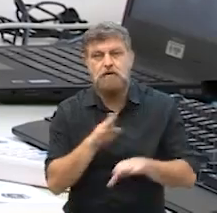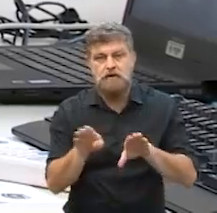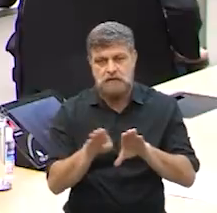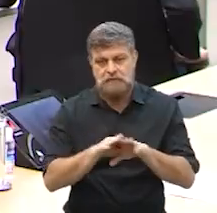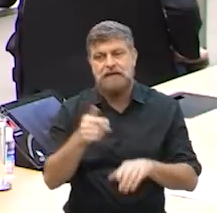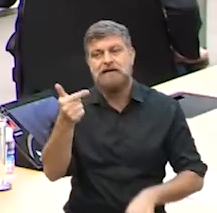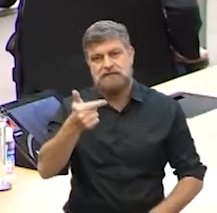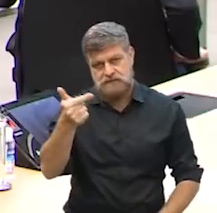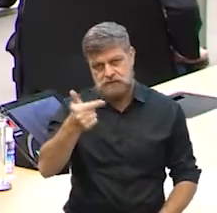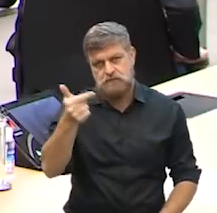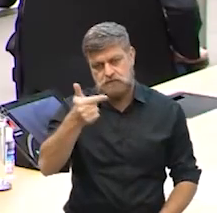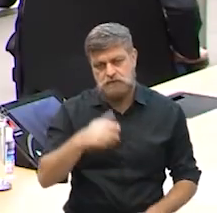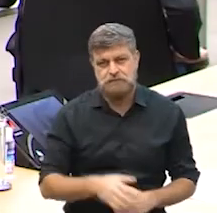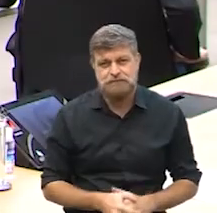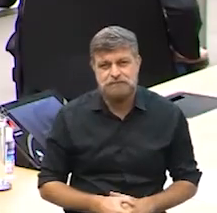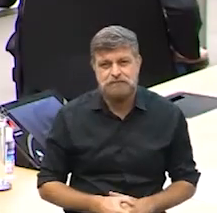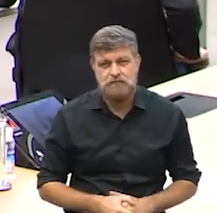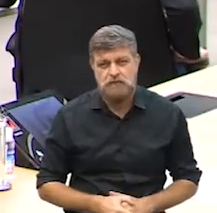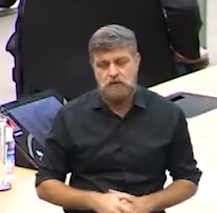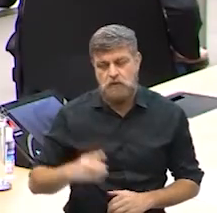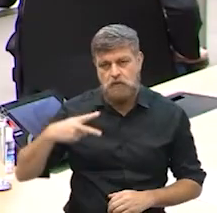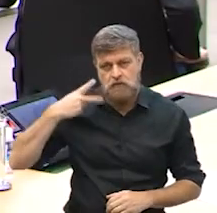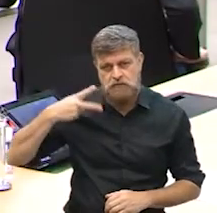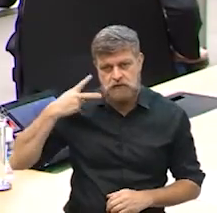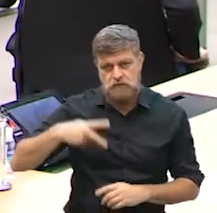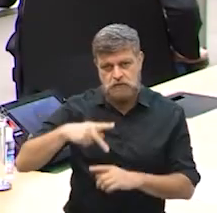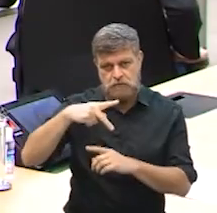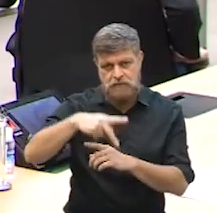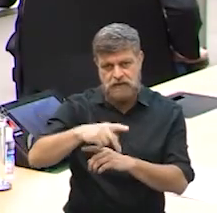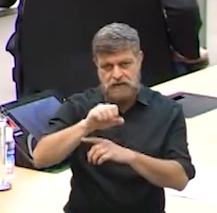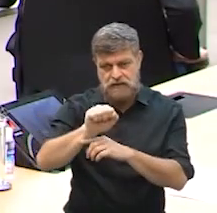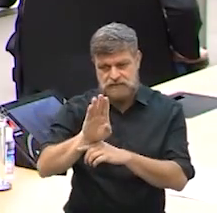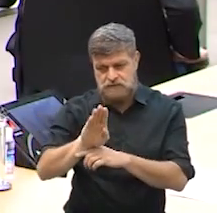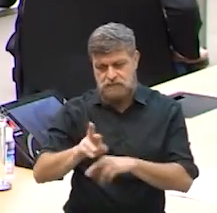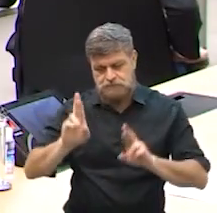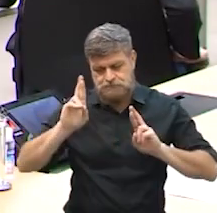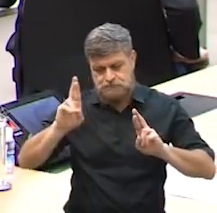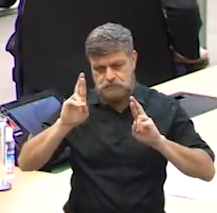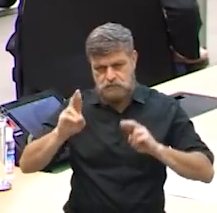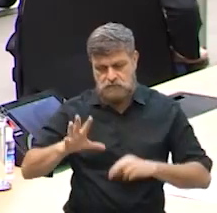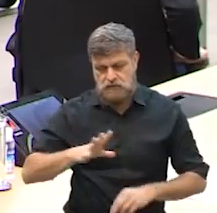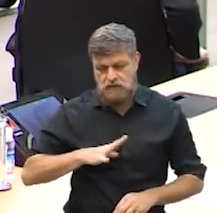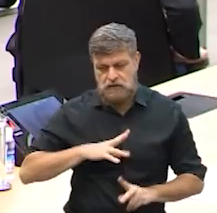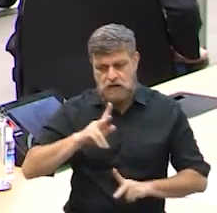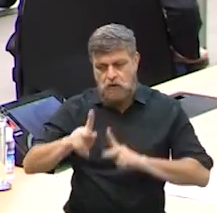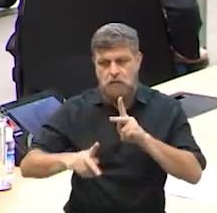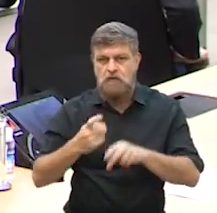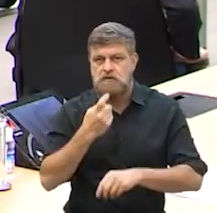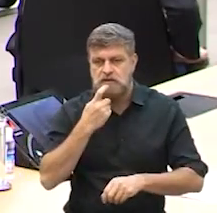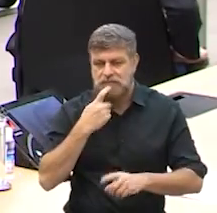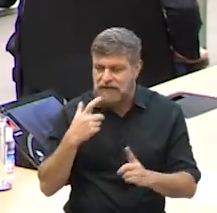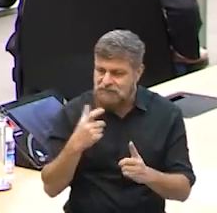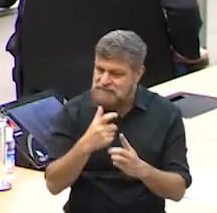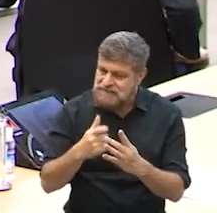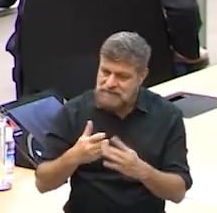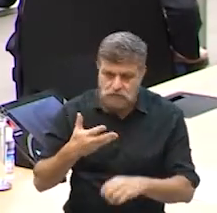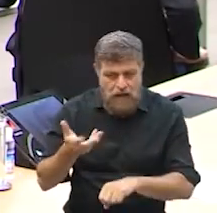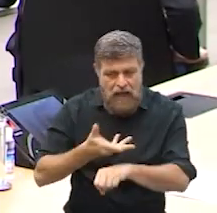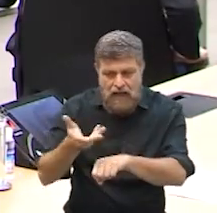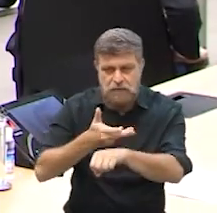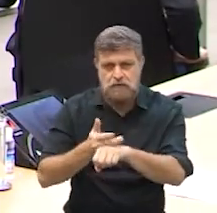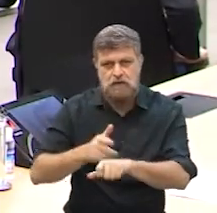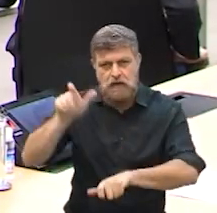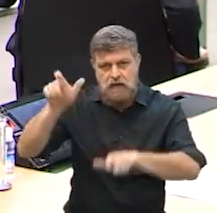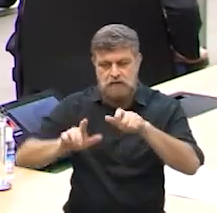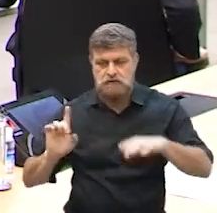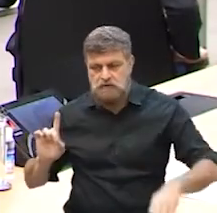com a segunda dose. O vereador do PSB espera que os campineiros estejam vacinados o quanto antes. As pessoas